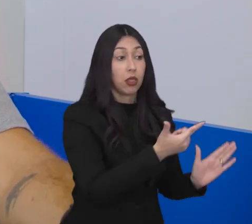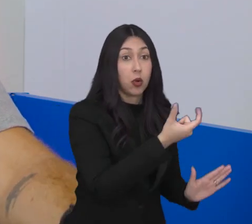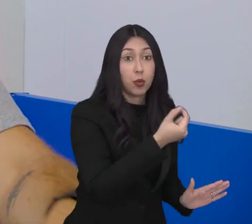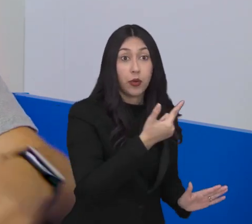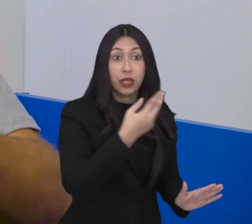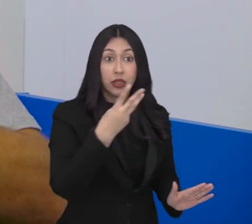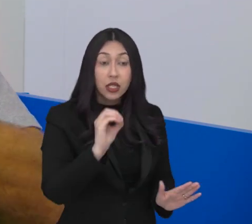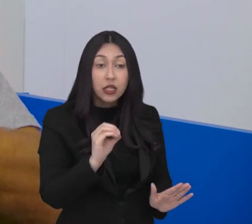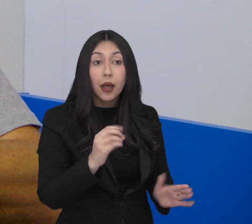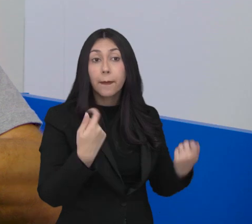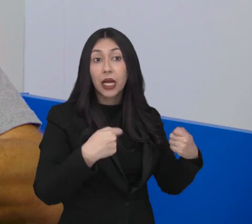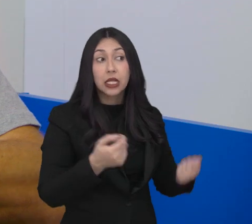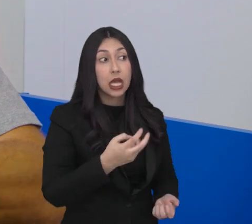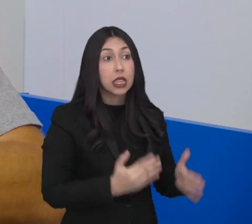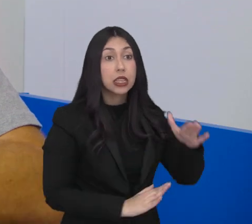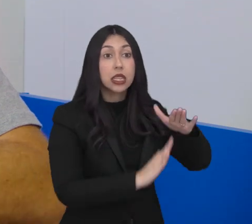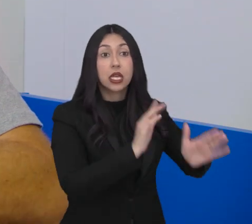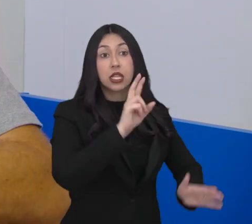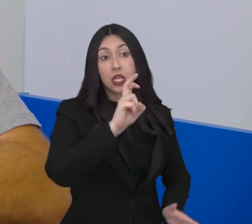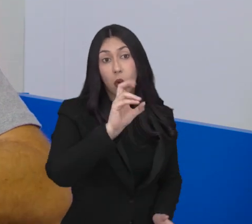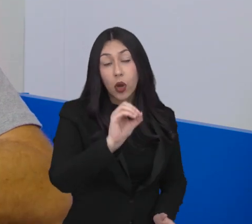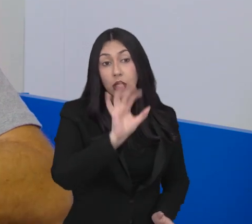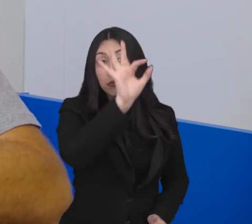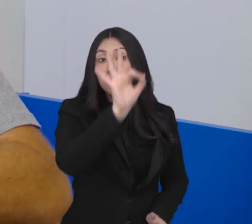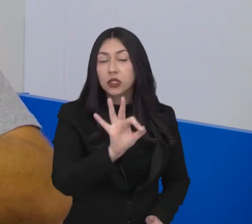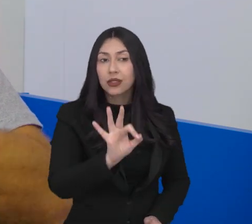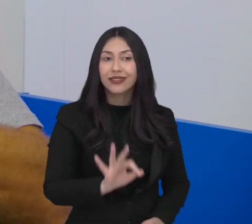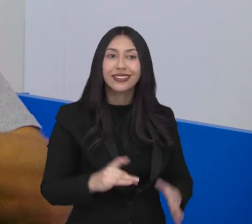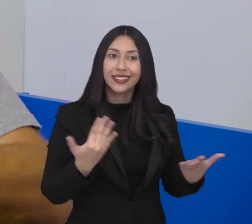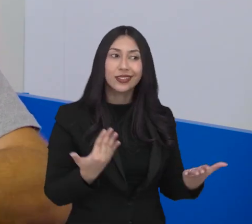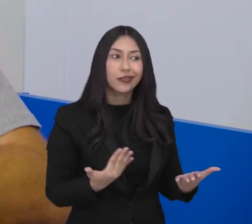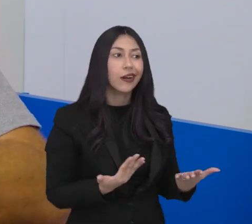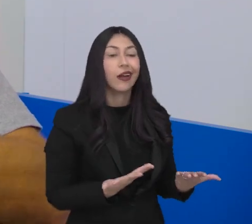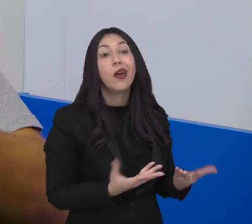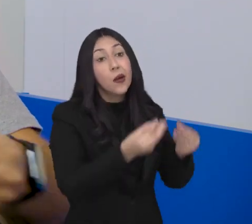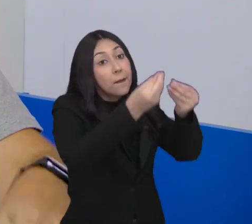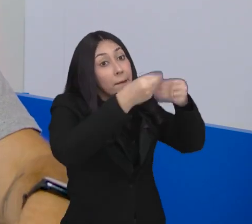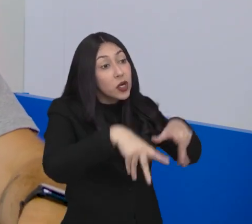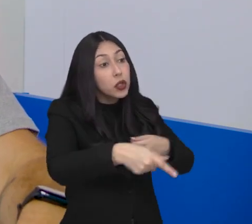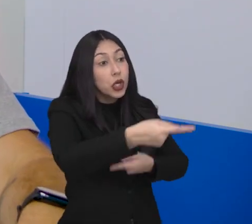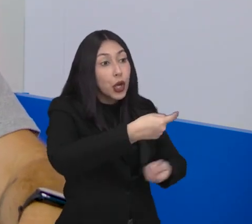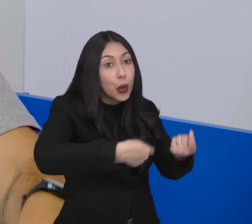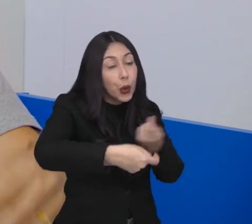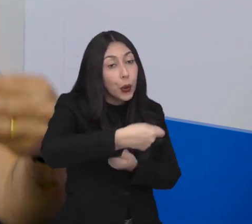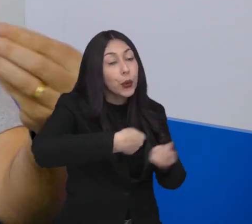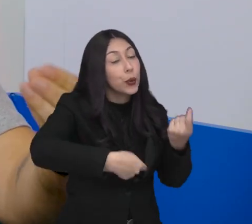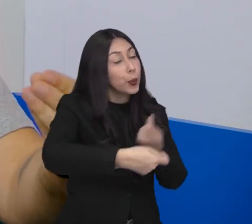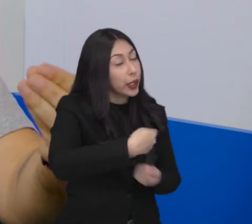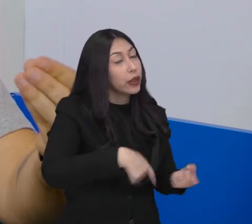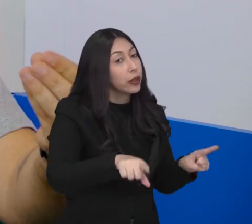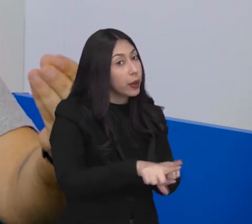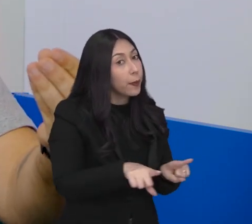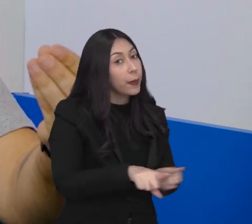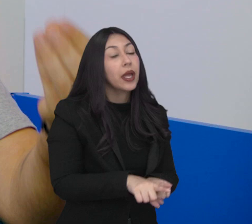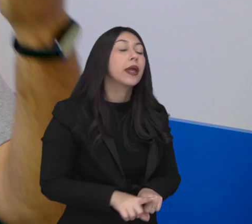50%, você vai ter um impacto na economia, porque a gente está falando de produção industrial, de frota de veículo. Essa sua pergunta começou no primeiro